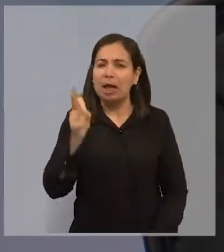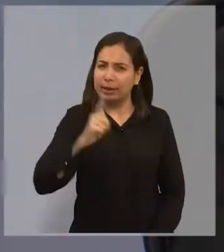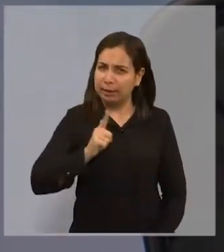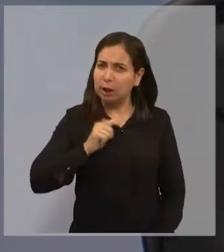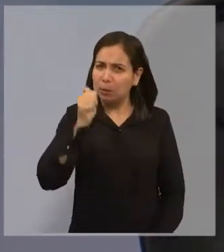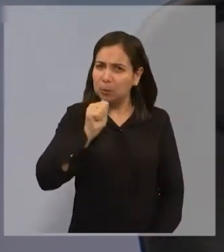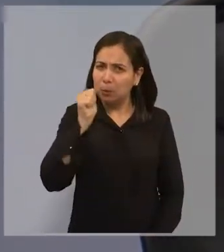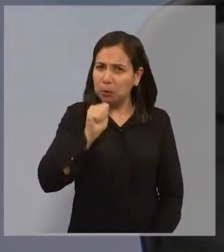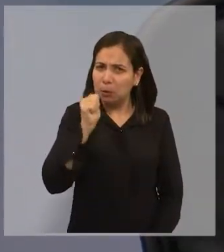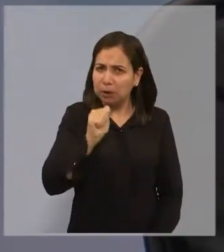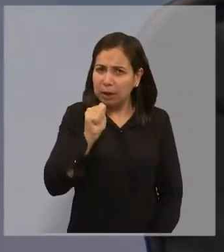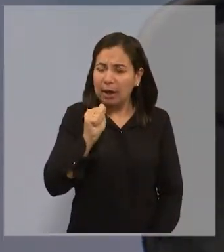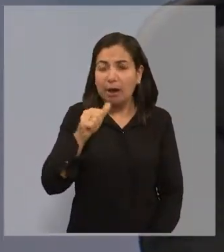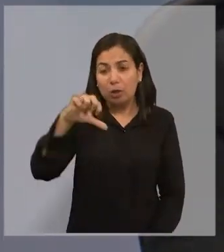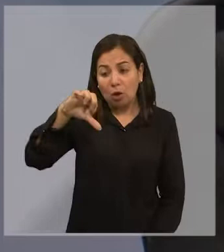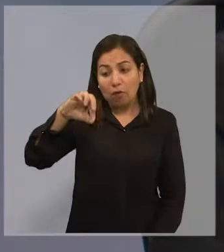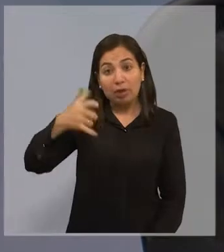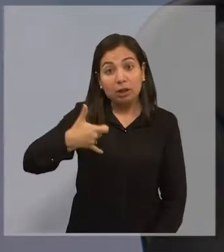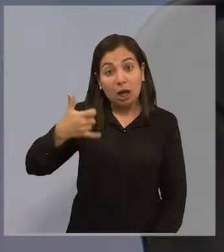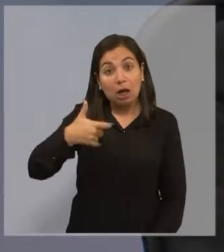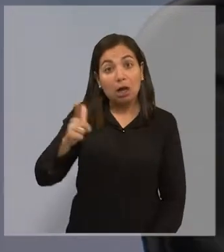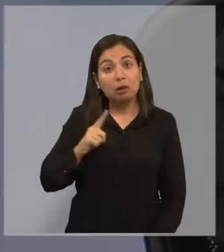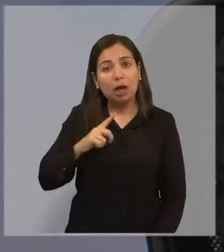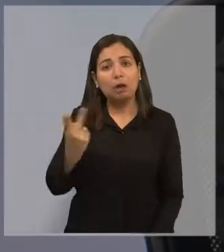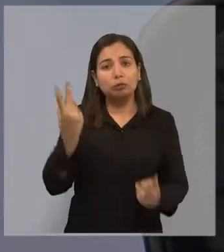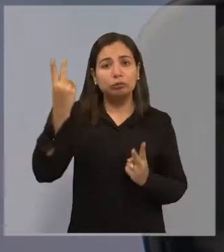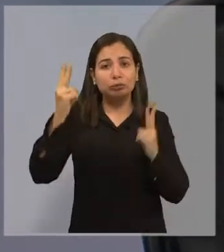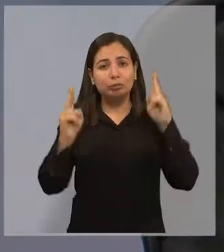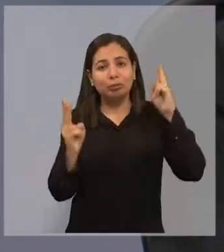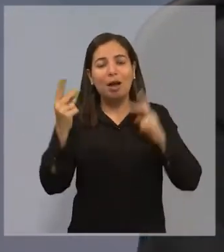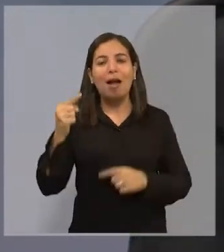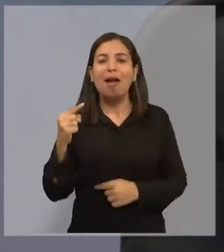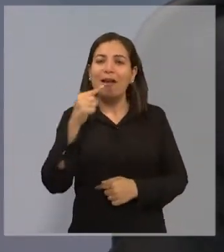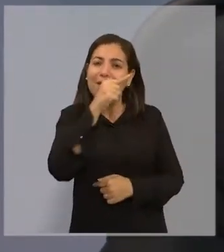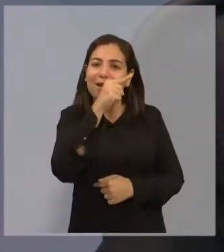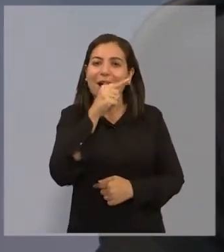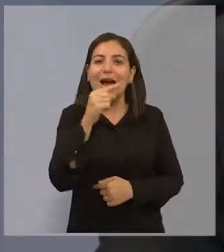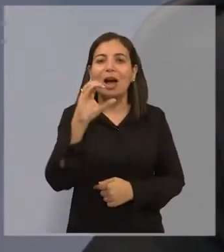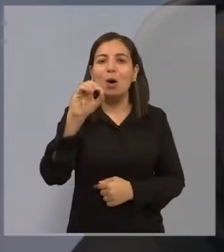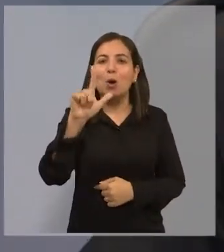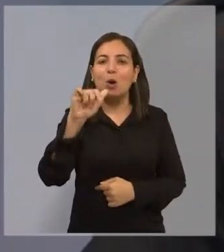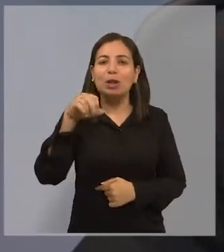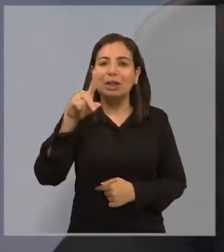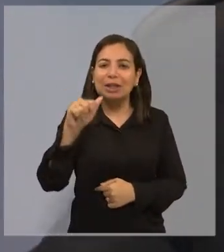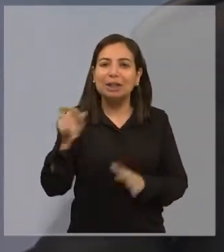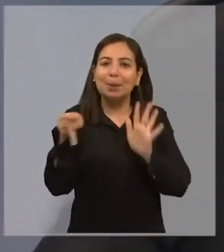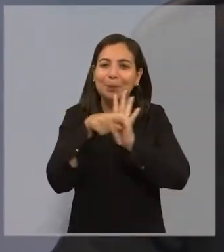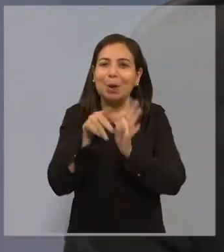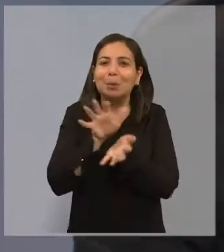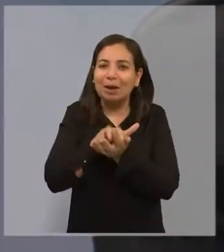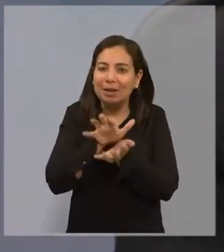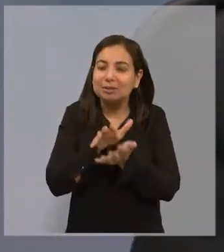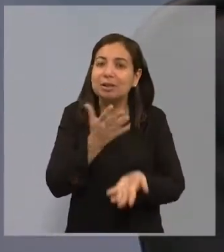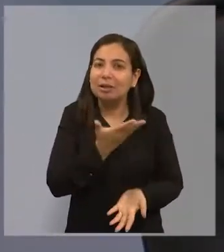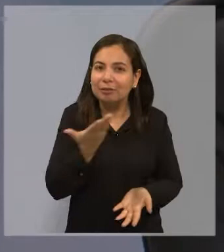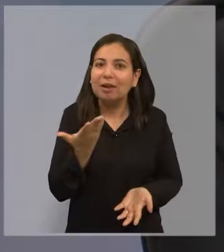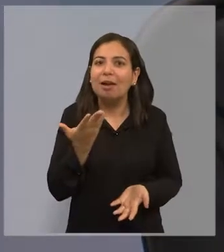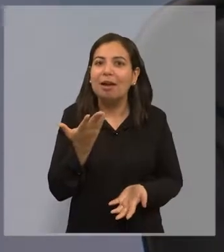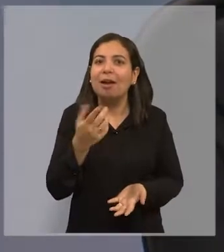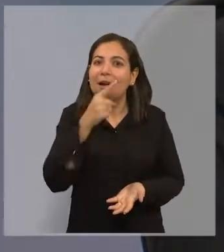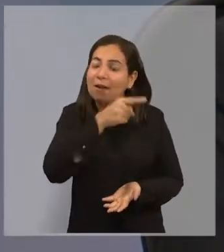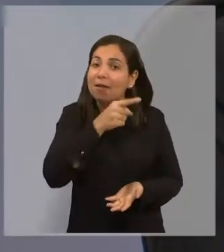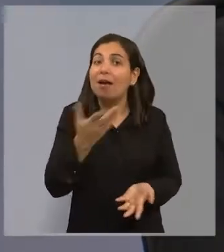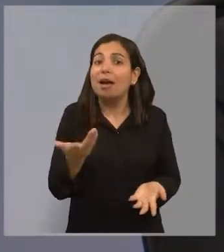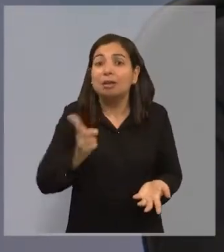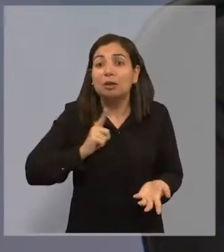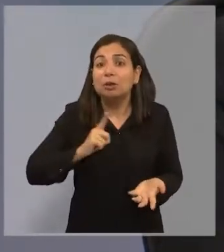anos dançando o Carnaval de Olinda. A população envelheceu e vai durar mais. Nós vamos ter muitos brasileiros